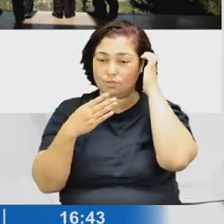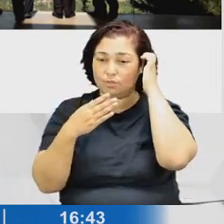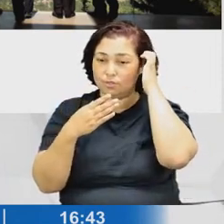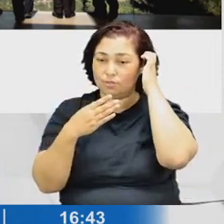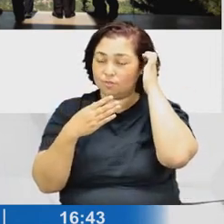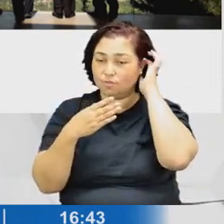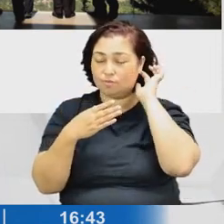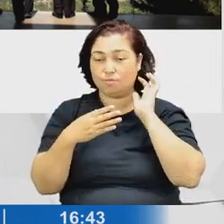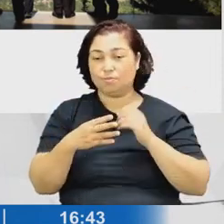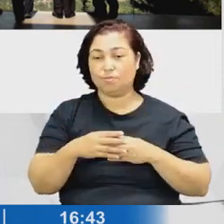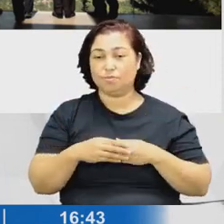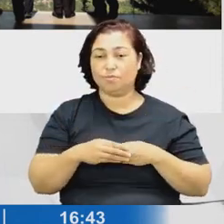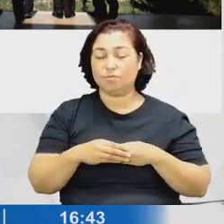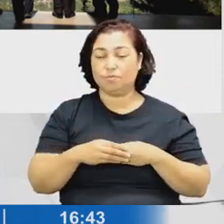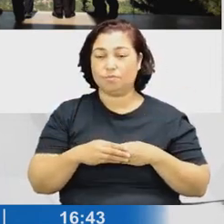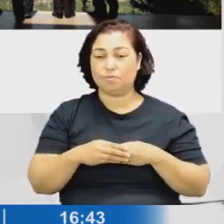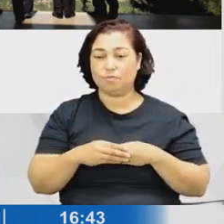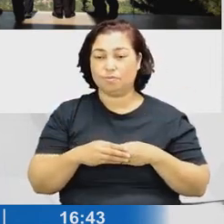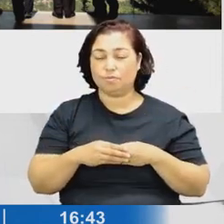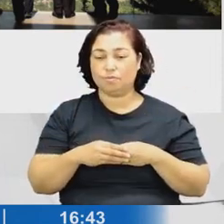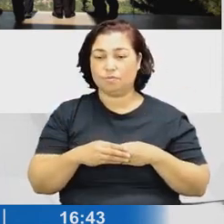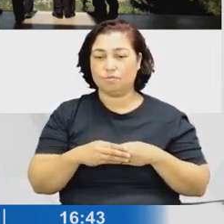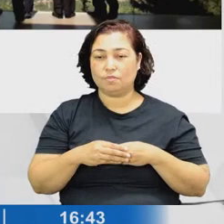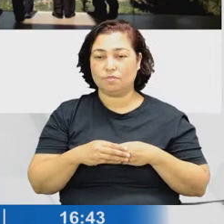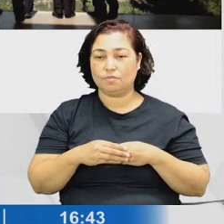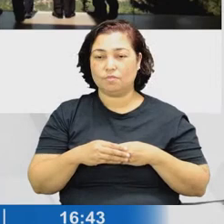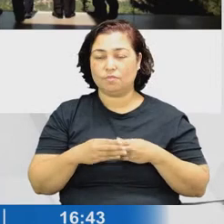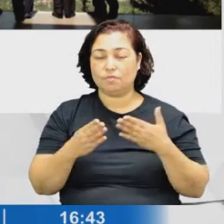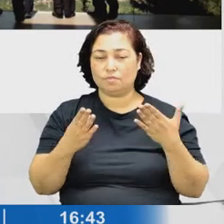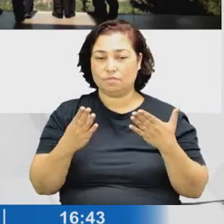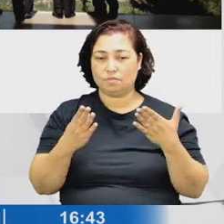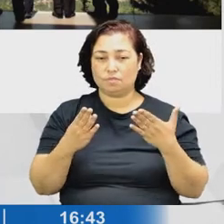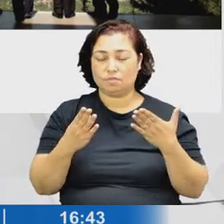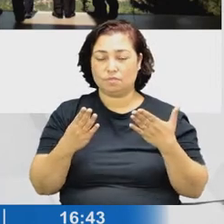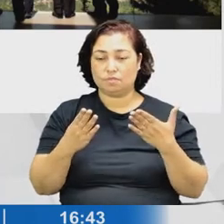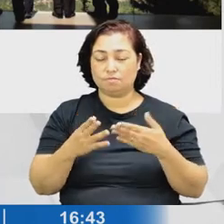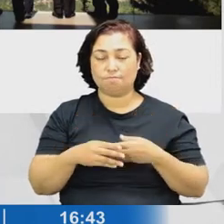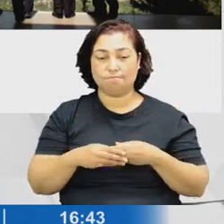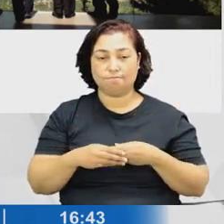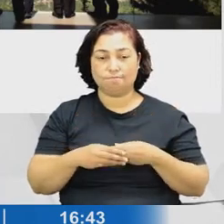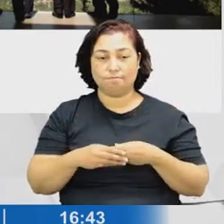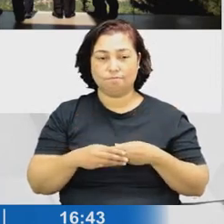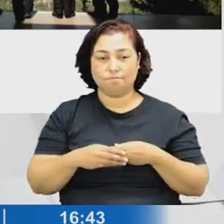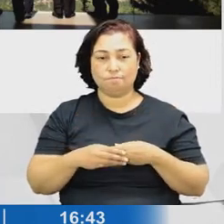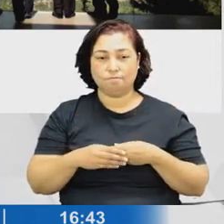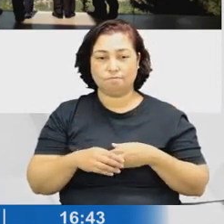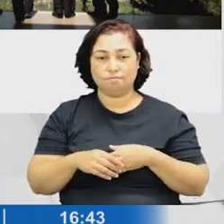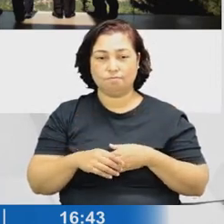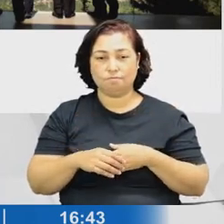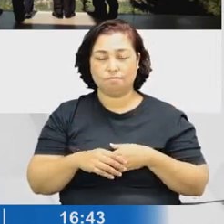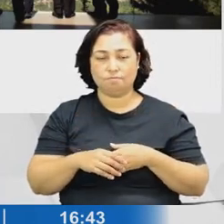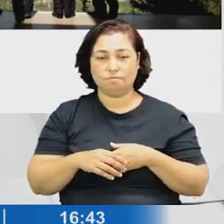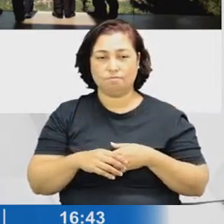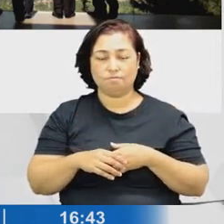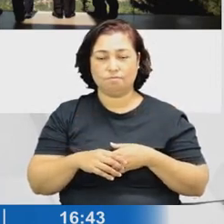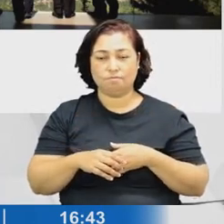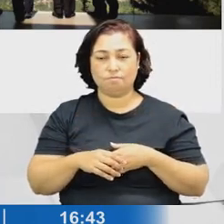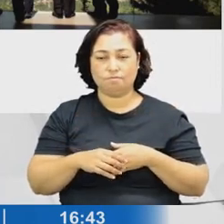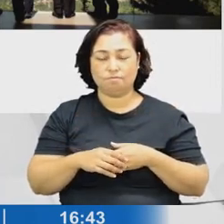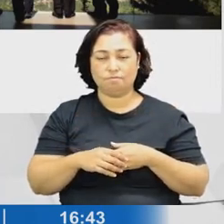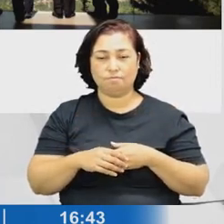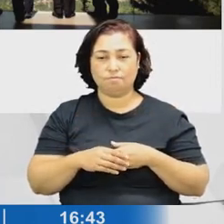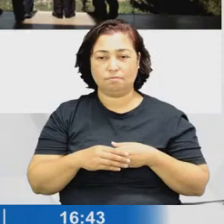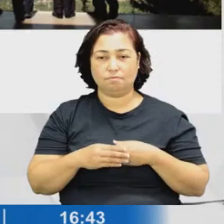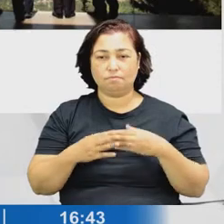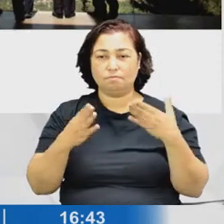aquela foto ali com os religiosos também tem ninguém posando tão lá orando a Deus no céu só ali também tem uma trabalho né Espetacular só ele tá